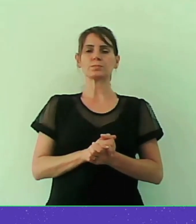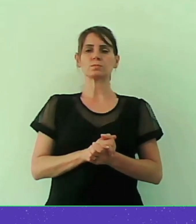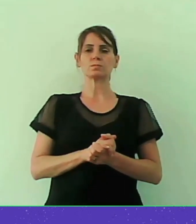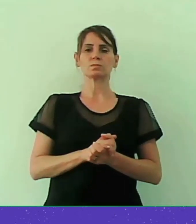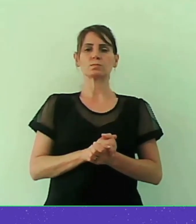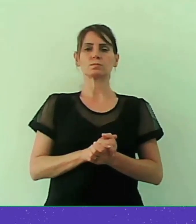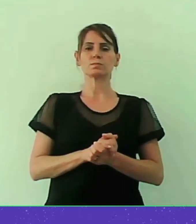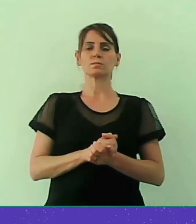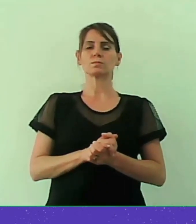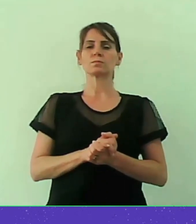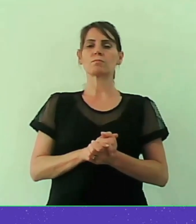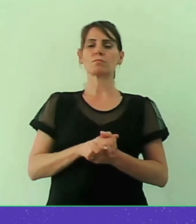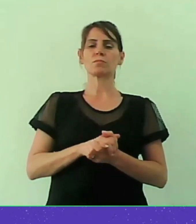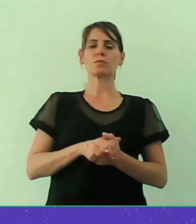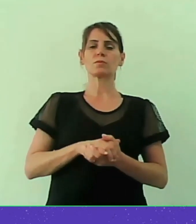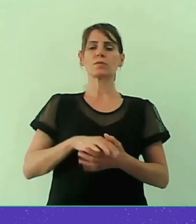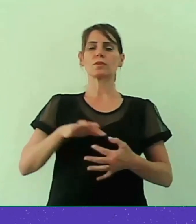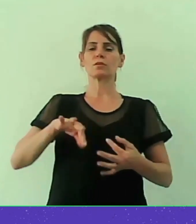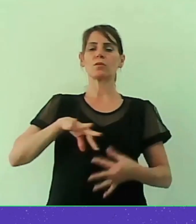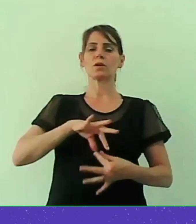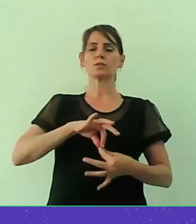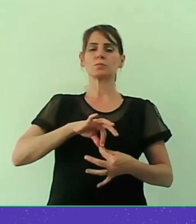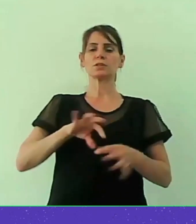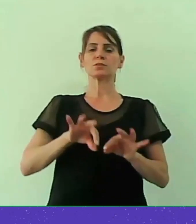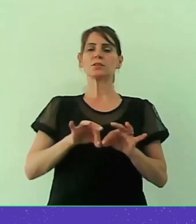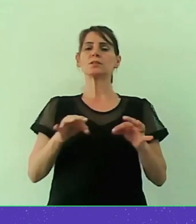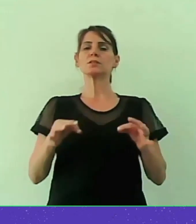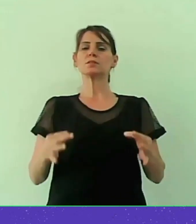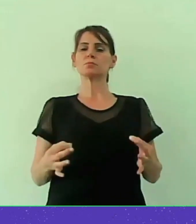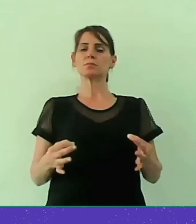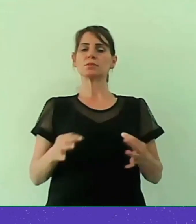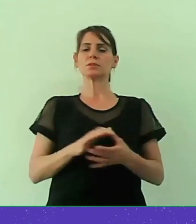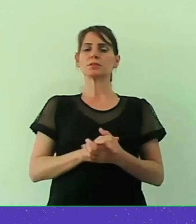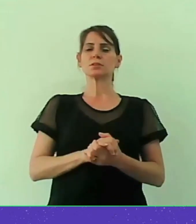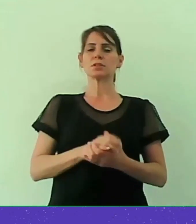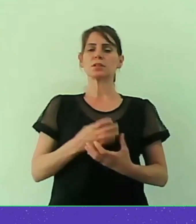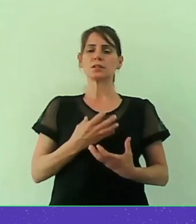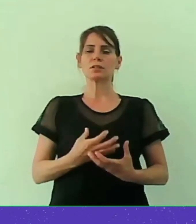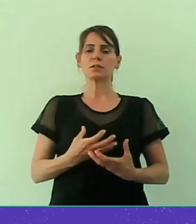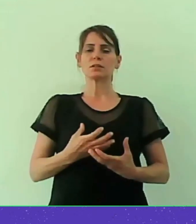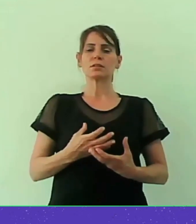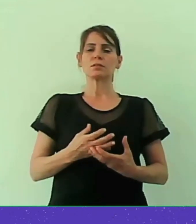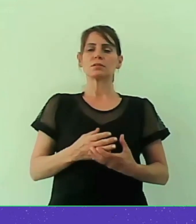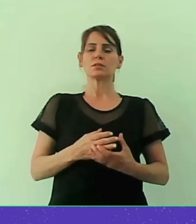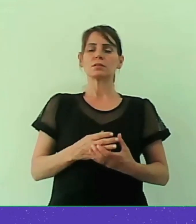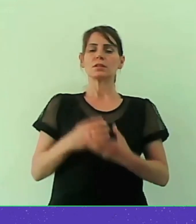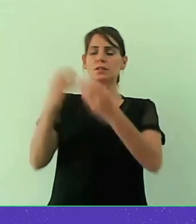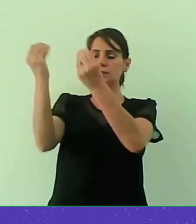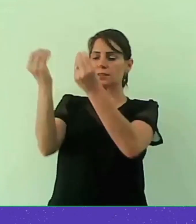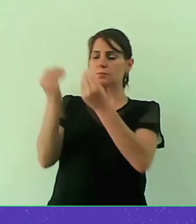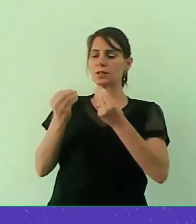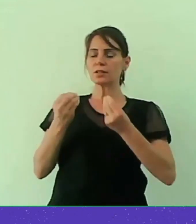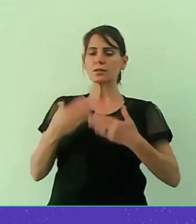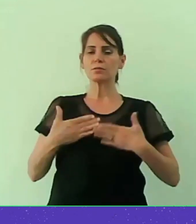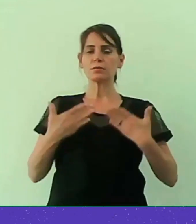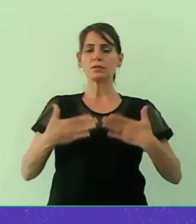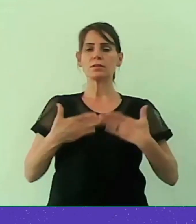um espírito contrito e humilde, para receber um novo ânimo,